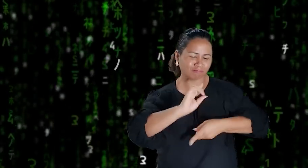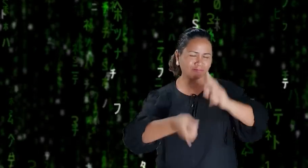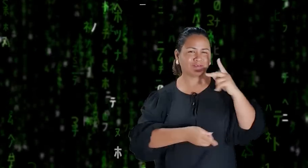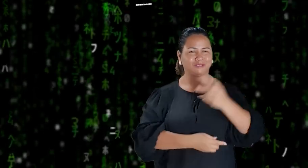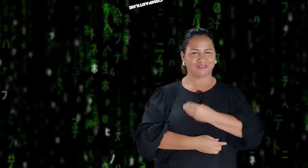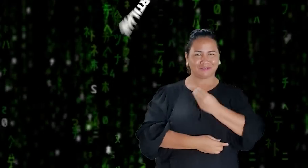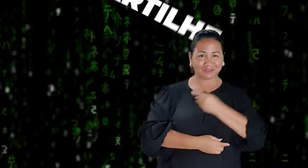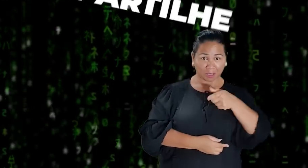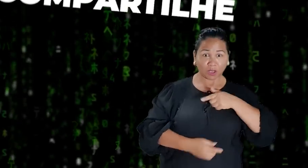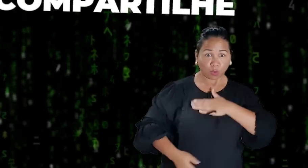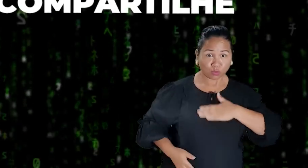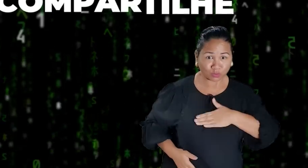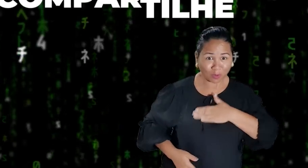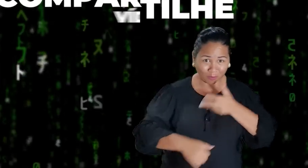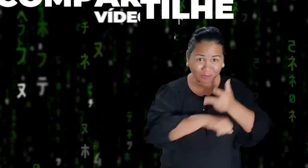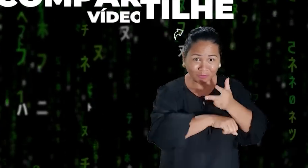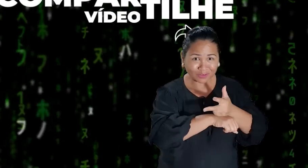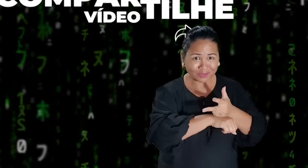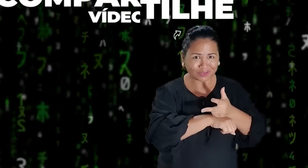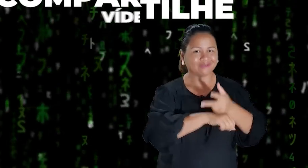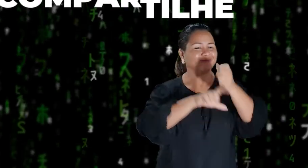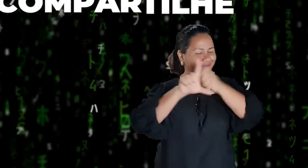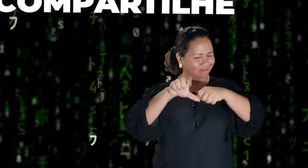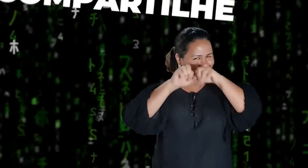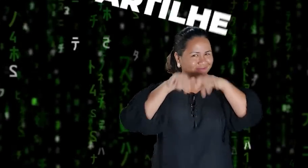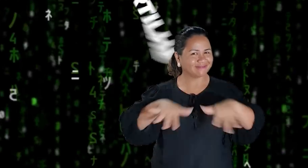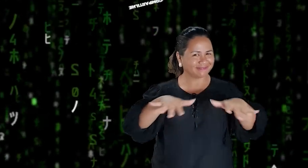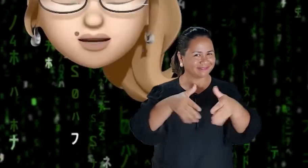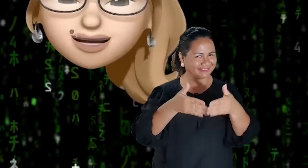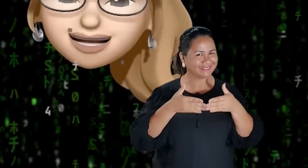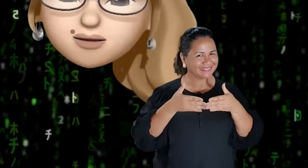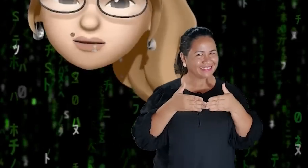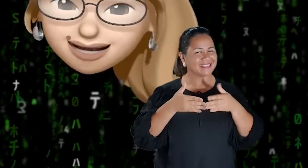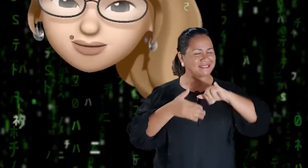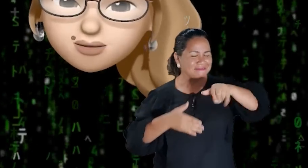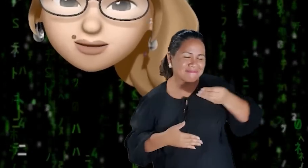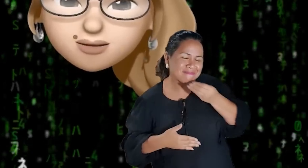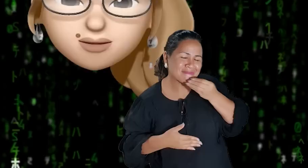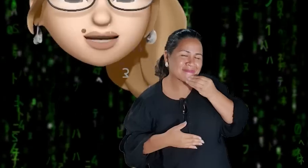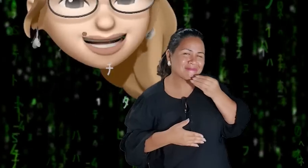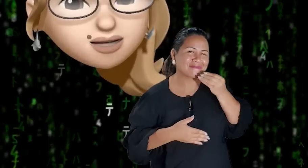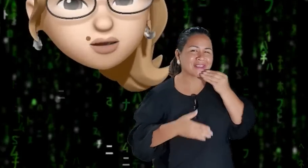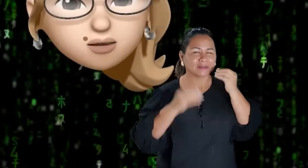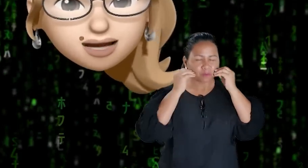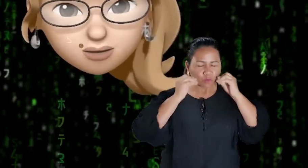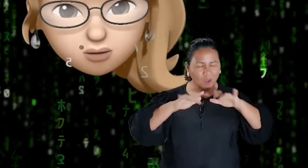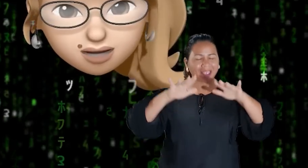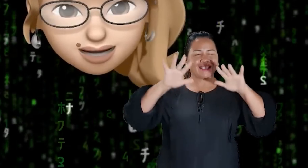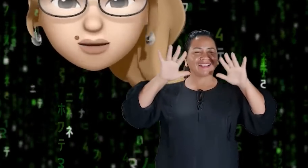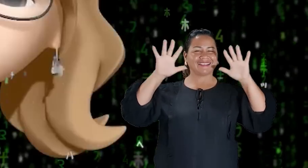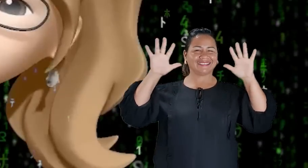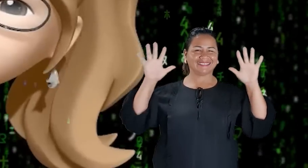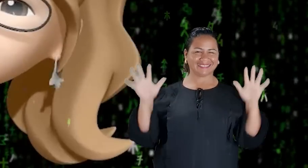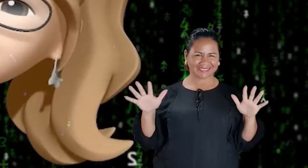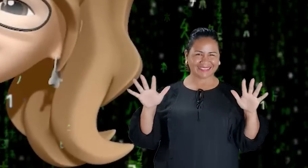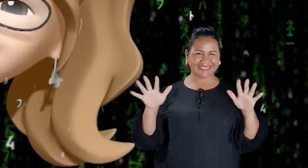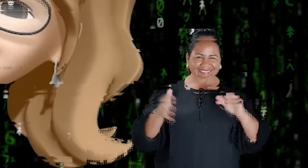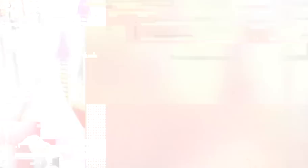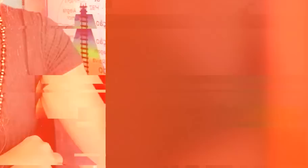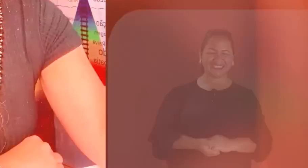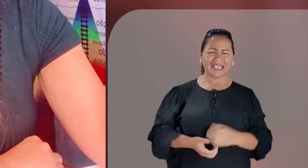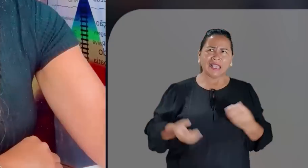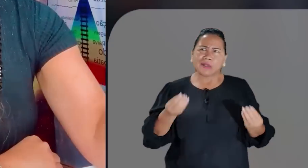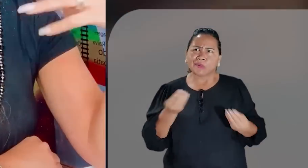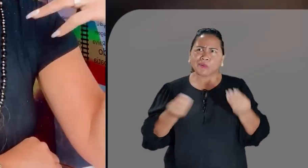você gostar do vídeo, vale compartilhar também, hein? Agora dê um play e aproveite mais um conteúdo transformador. Um beijo de